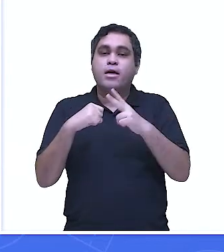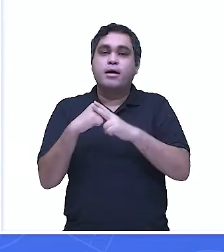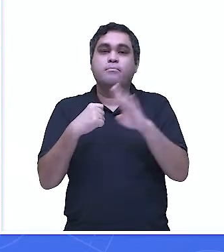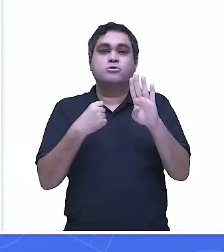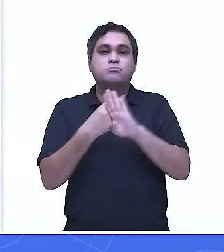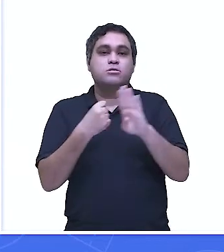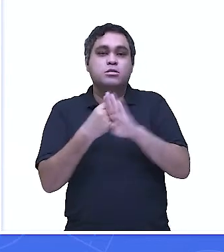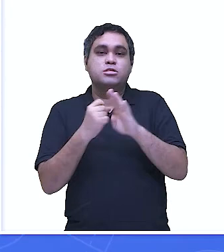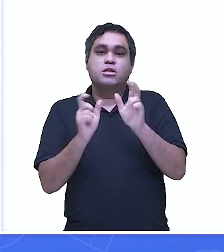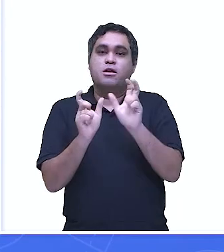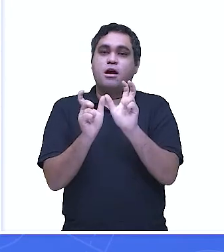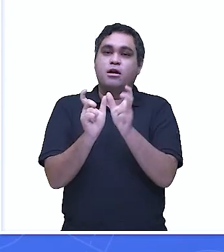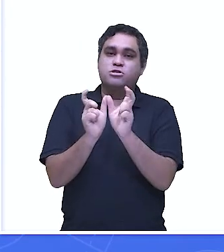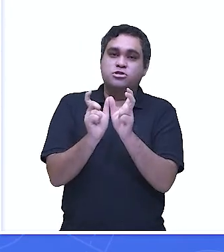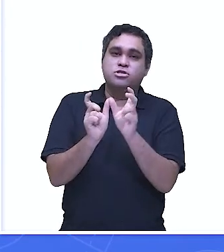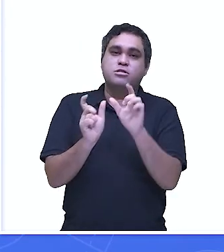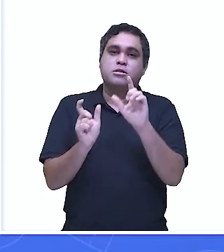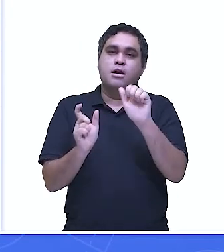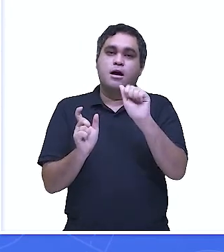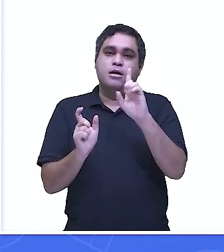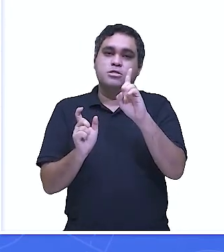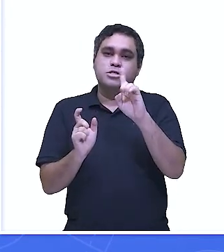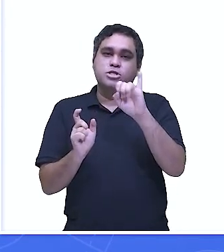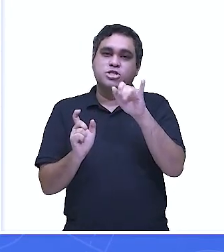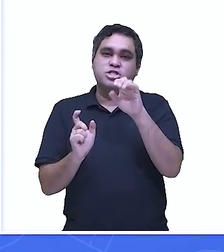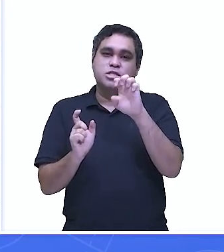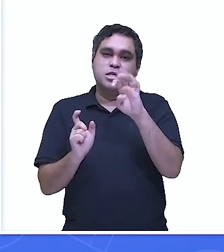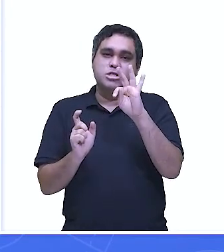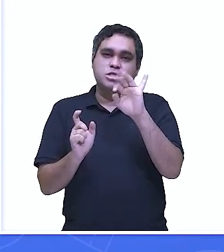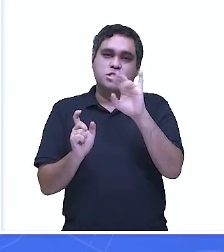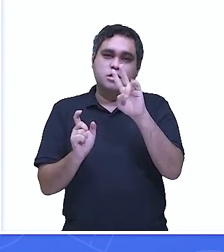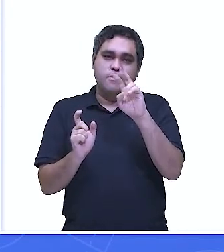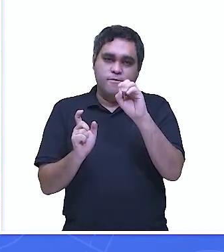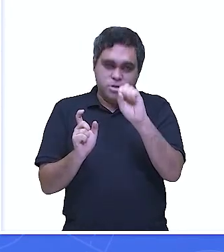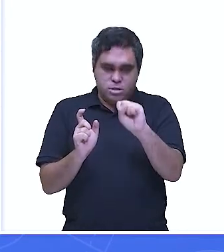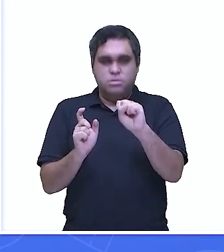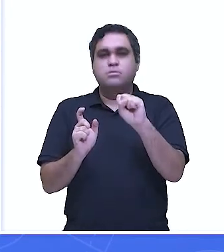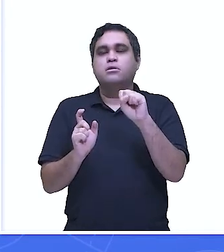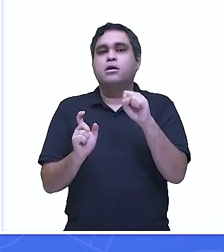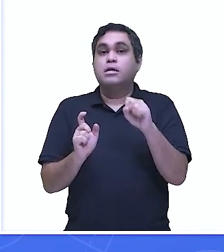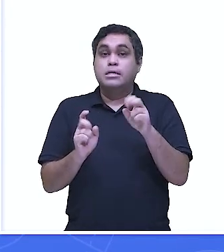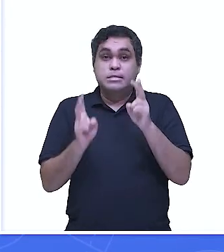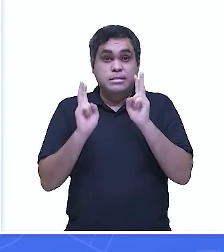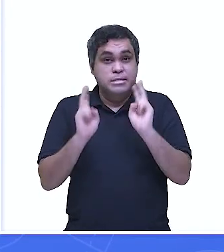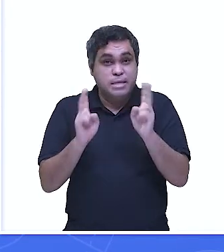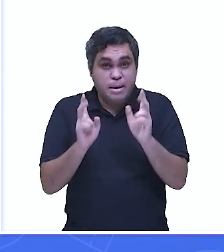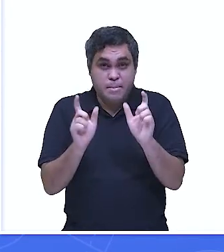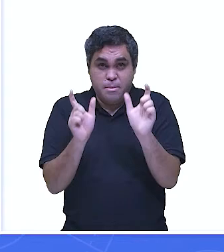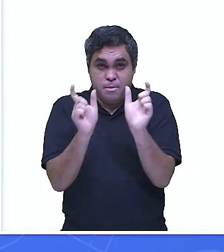nem sempre são cognatas. Então, gente, o que vai acontecer? As